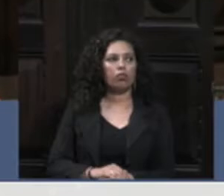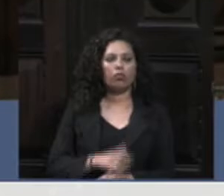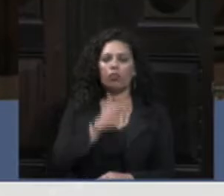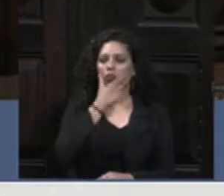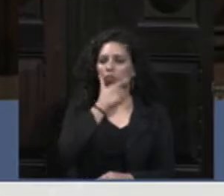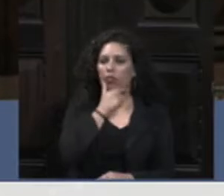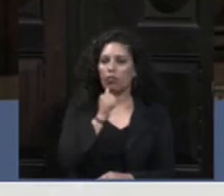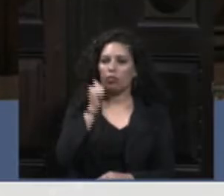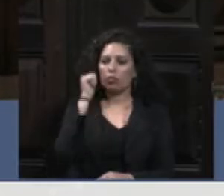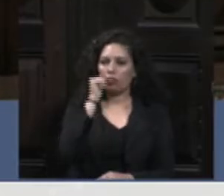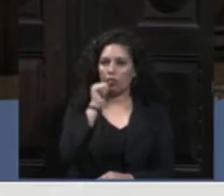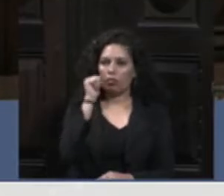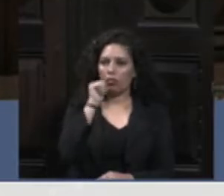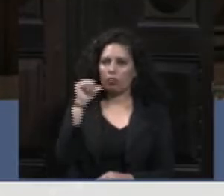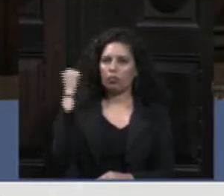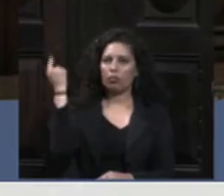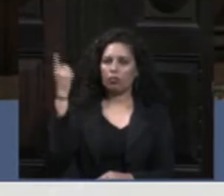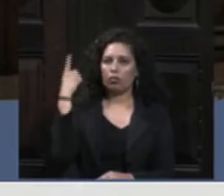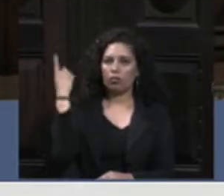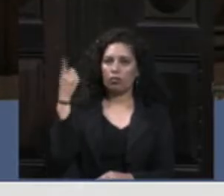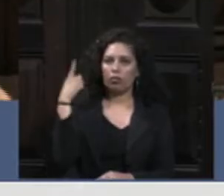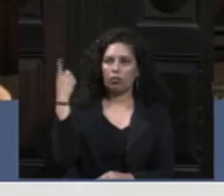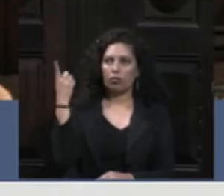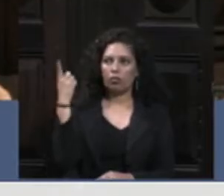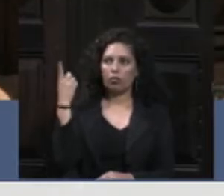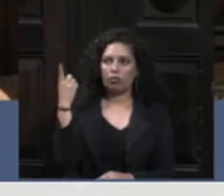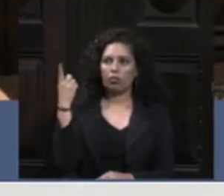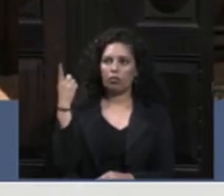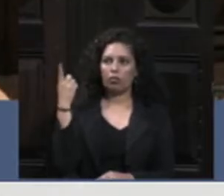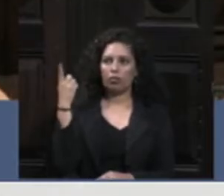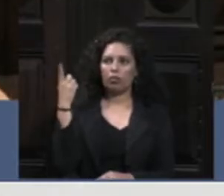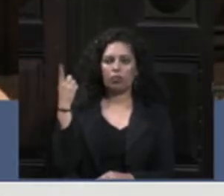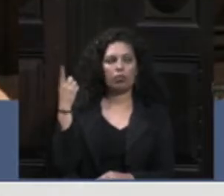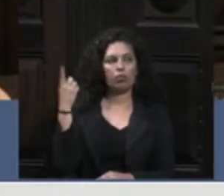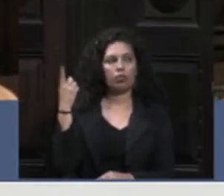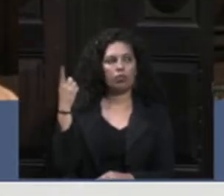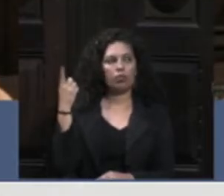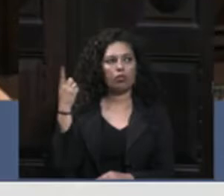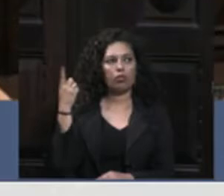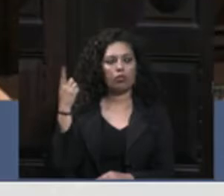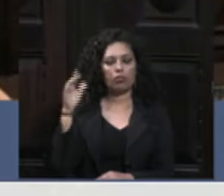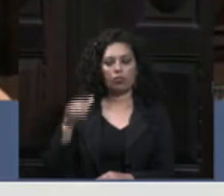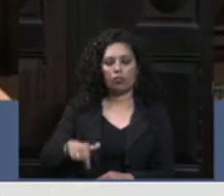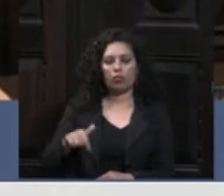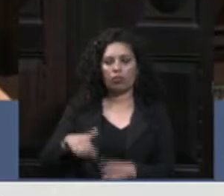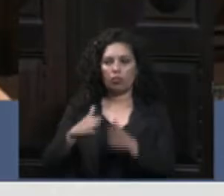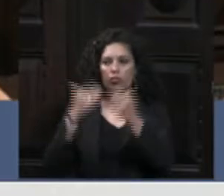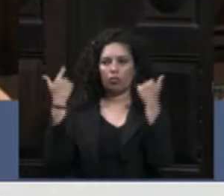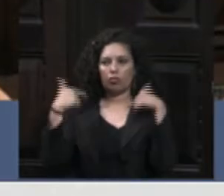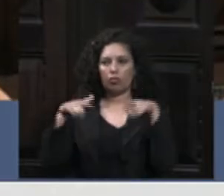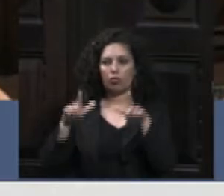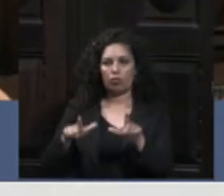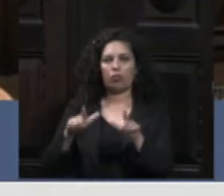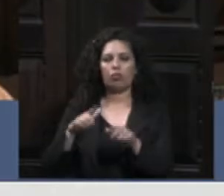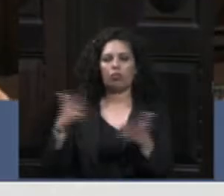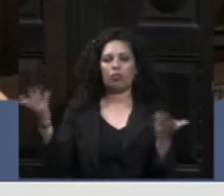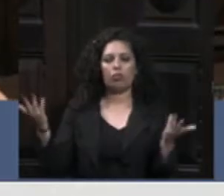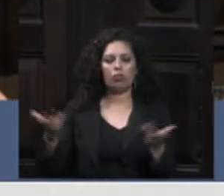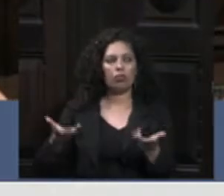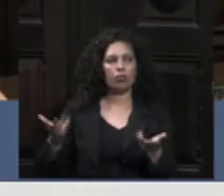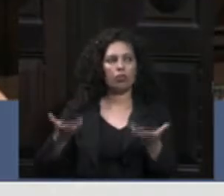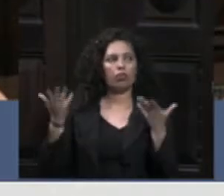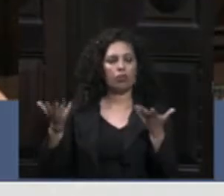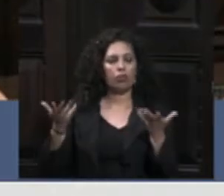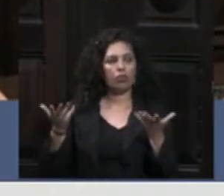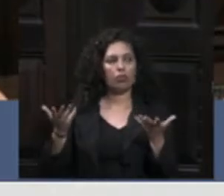senhoras e senhores parlamentares presentes. Hoje eu